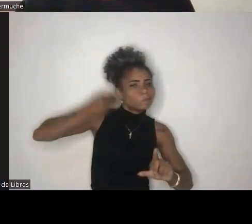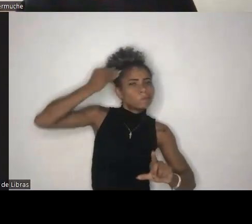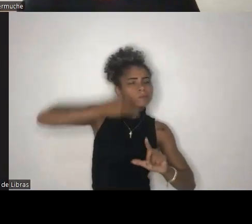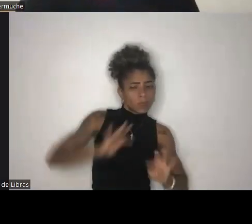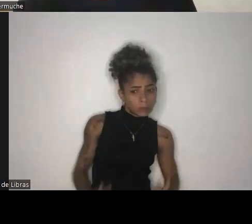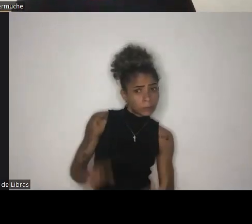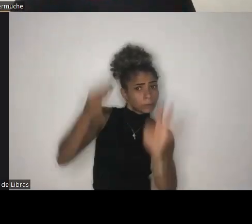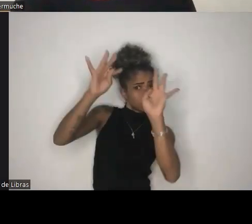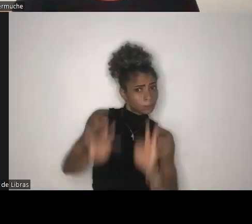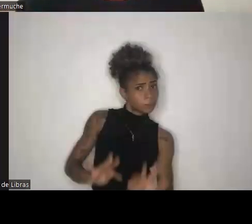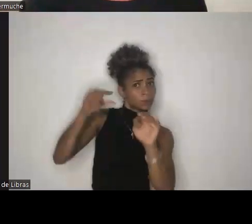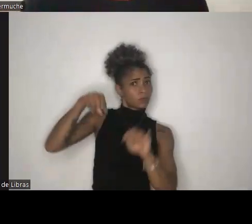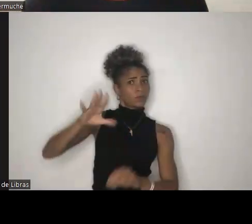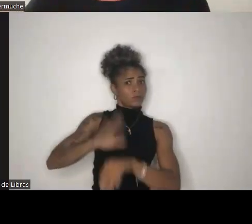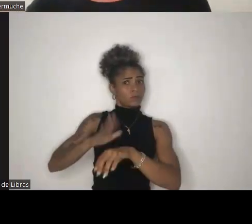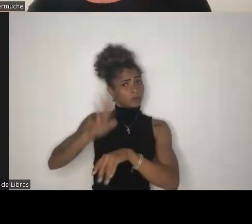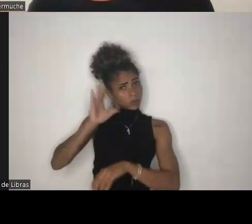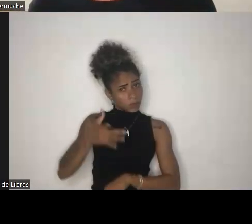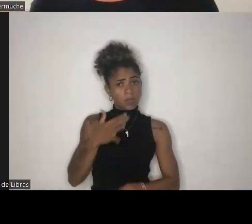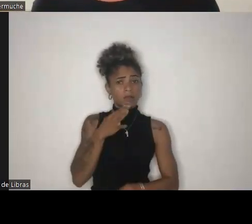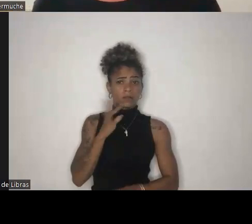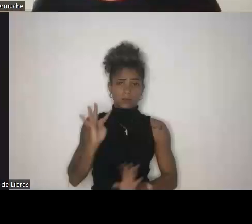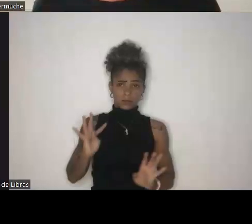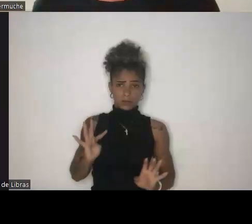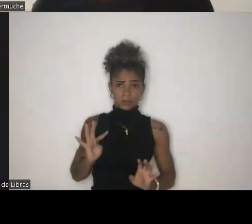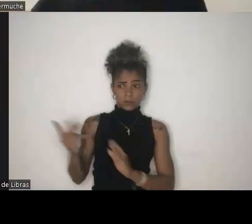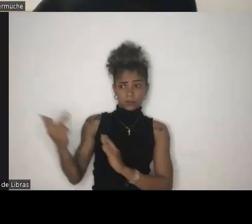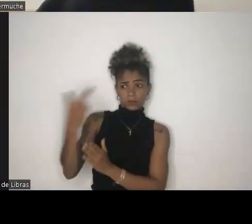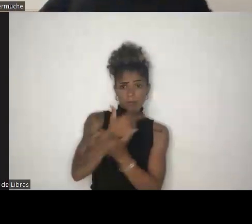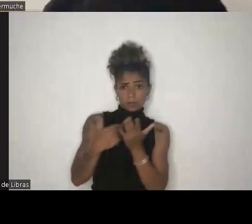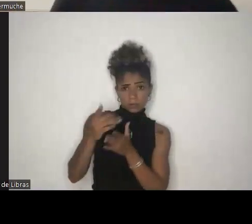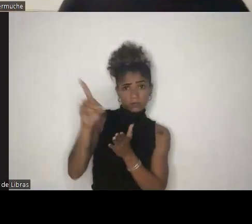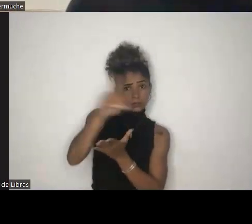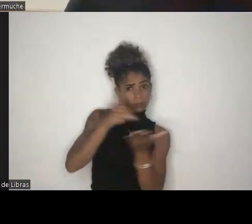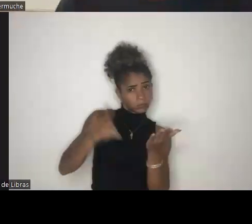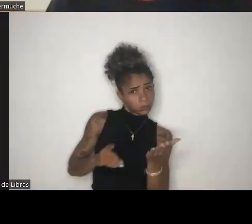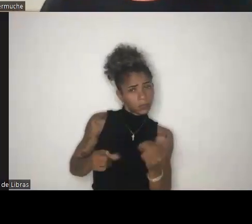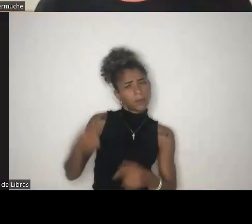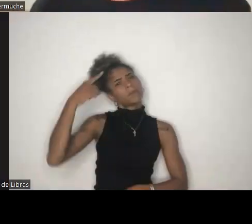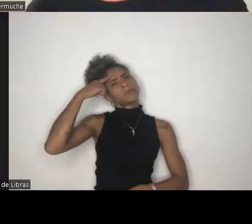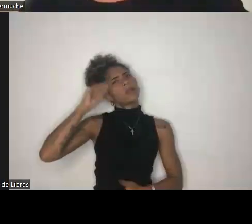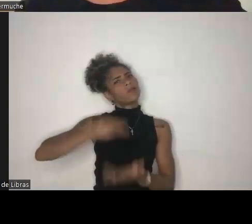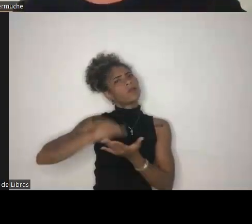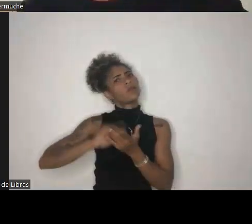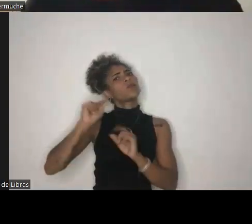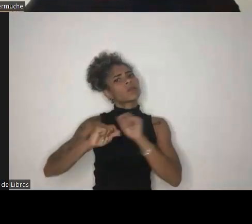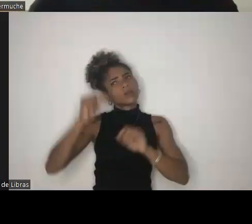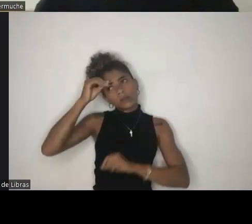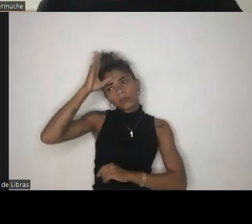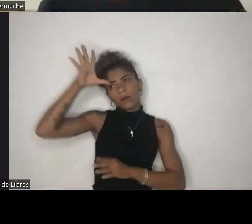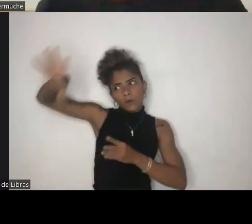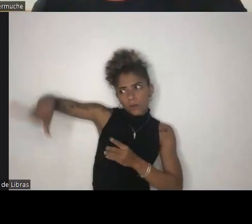naquilo que eu já sabia fazer em cenografia aí eu pensei o que que tá faltando para complementar a minha